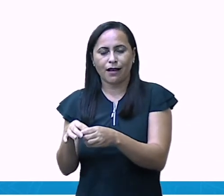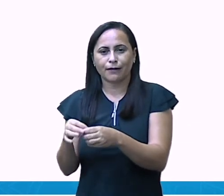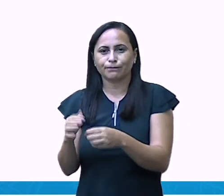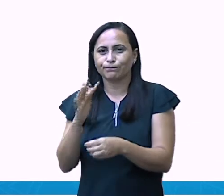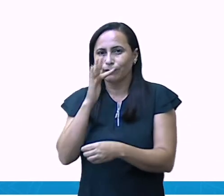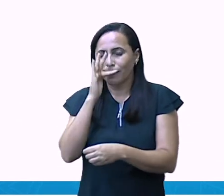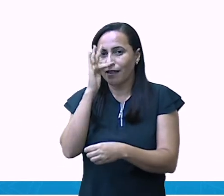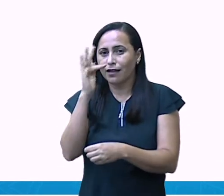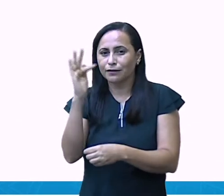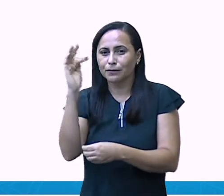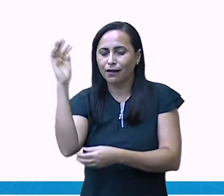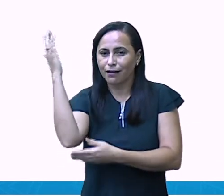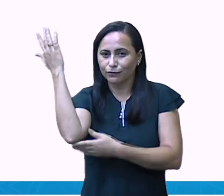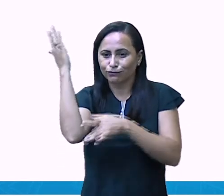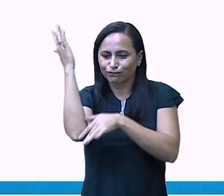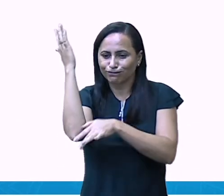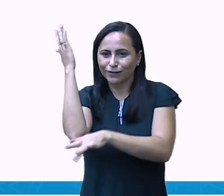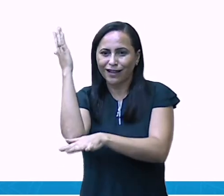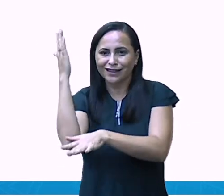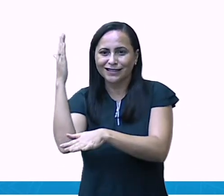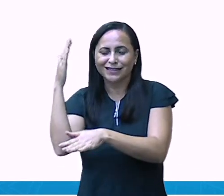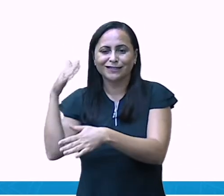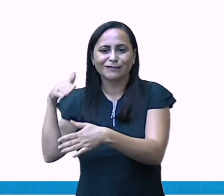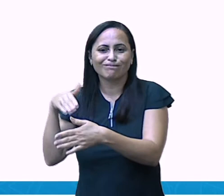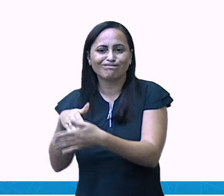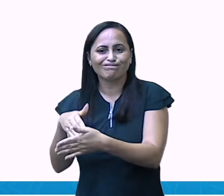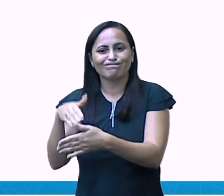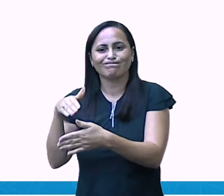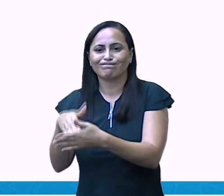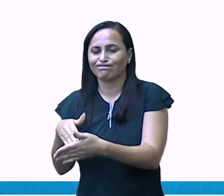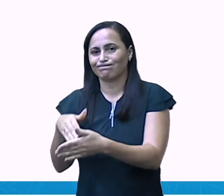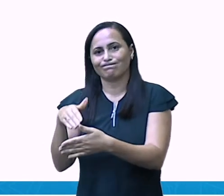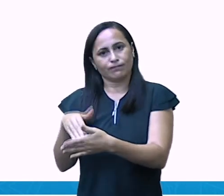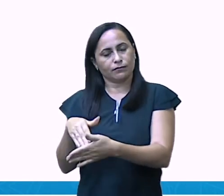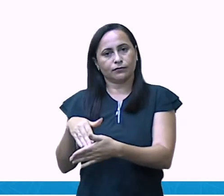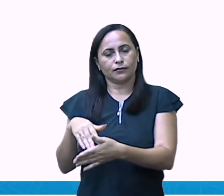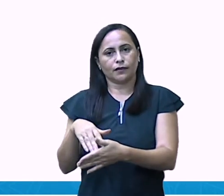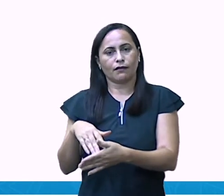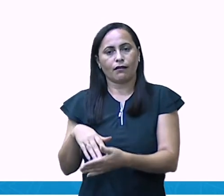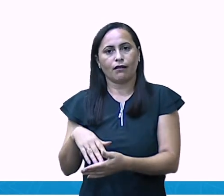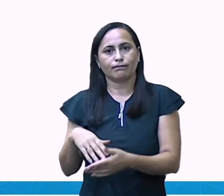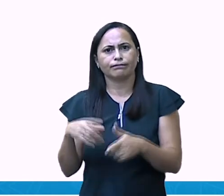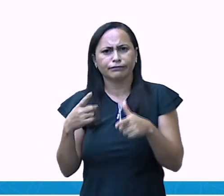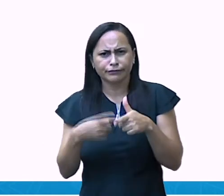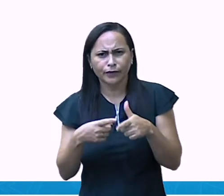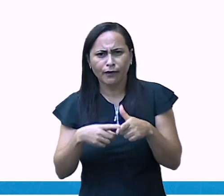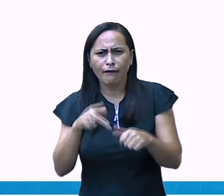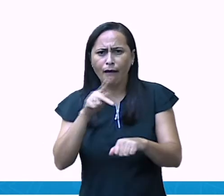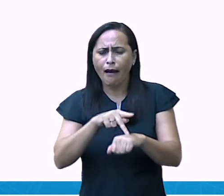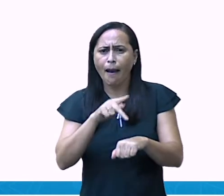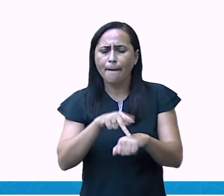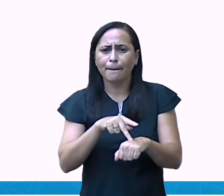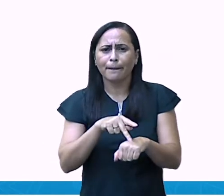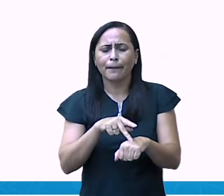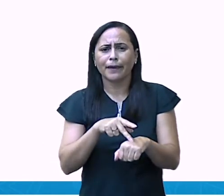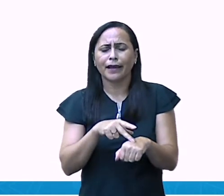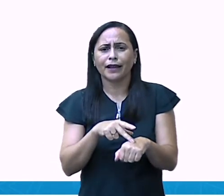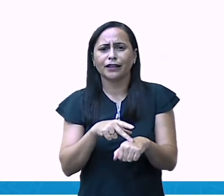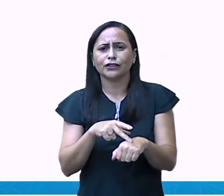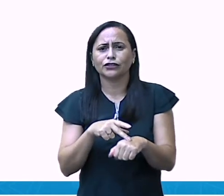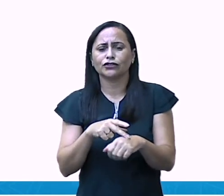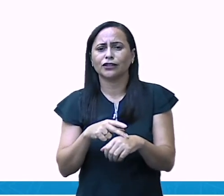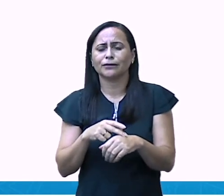das raízes, né? Por quê? Porque as pedras vão impedir que